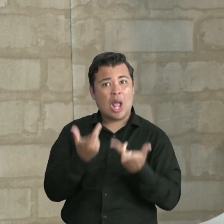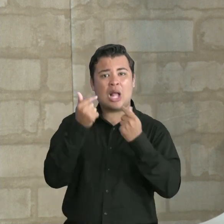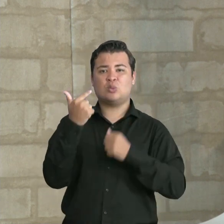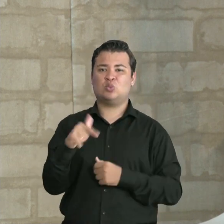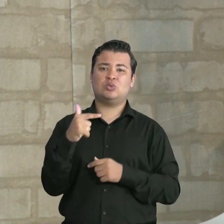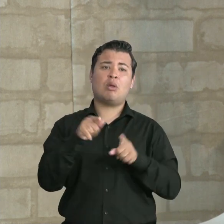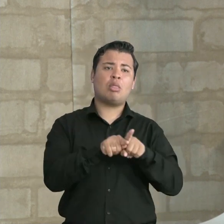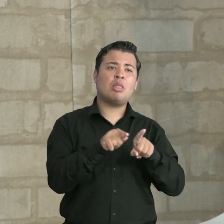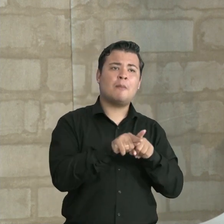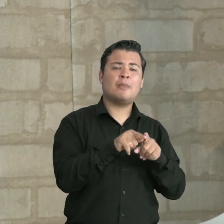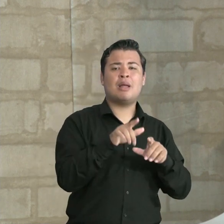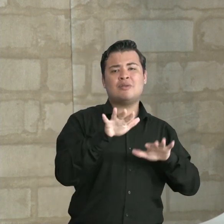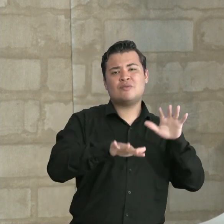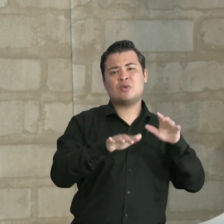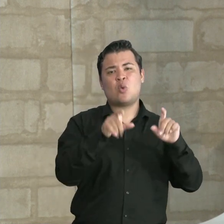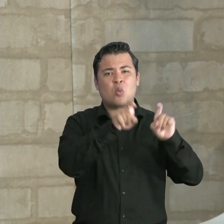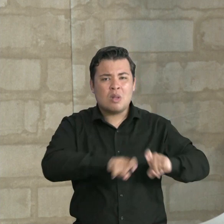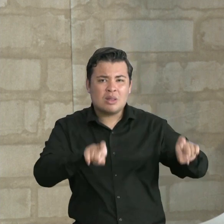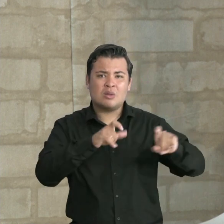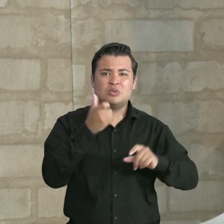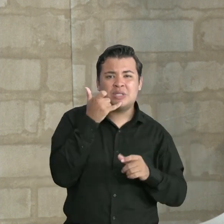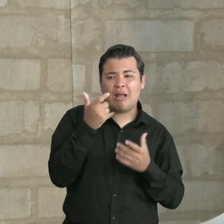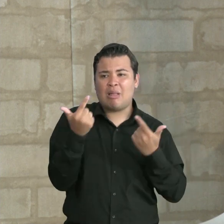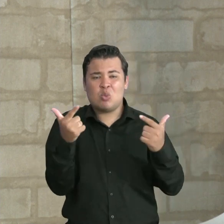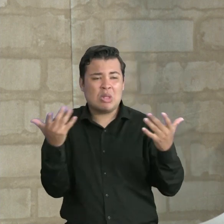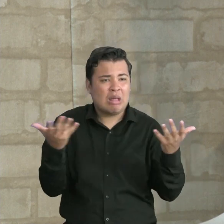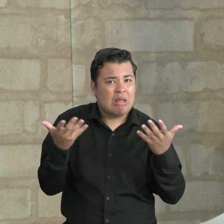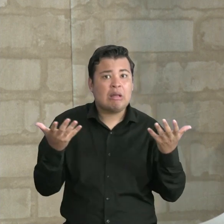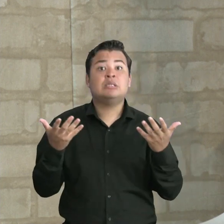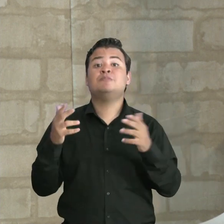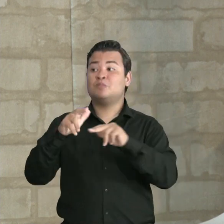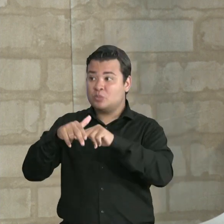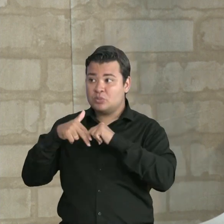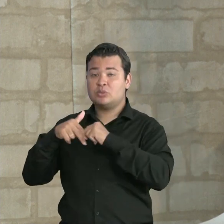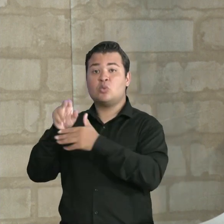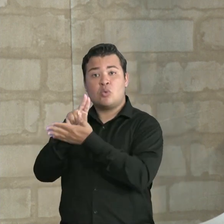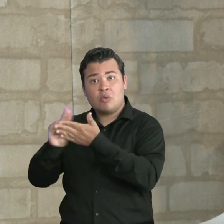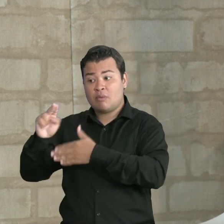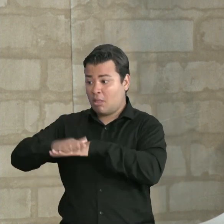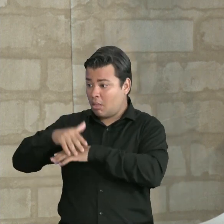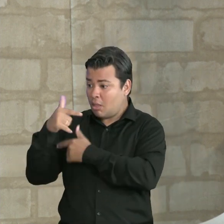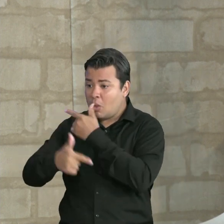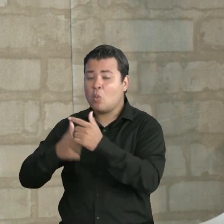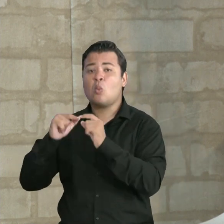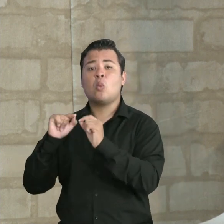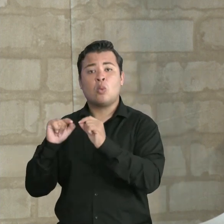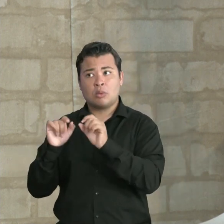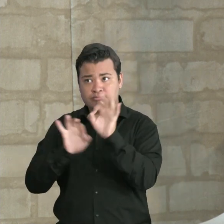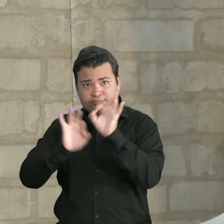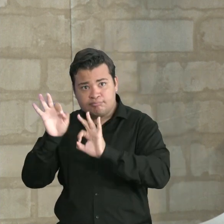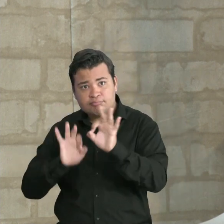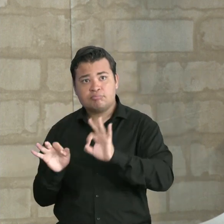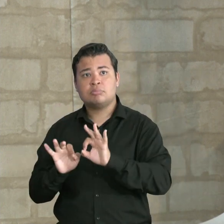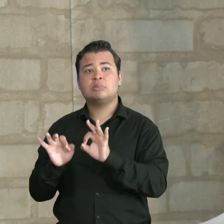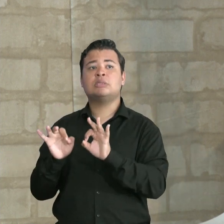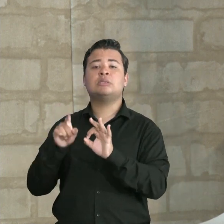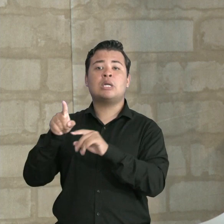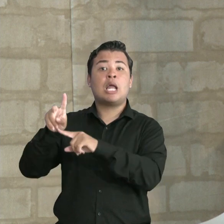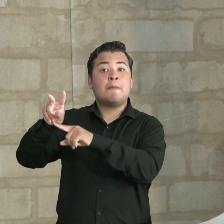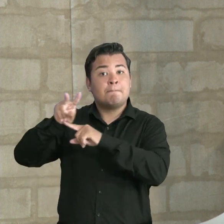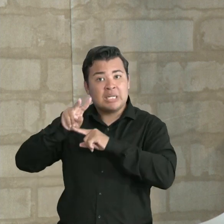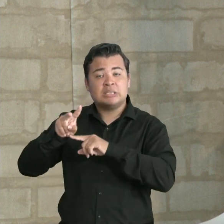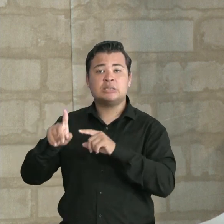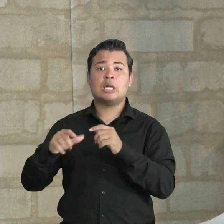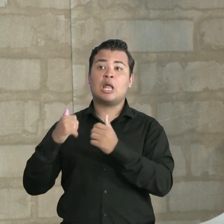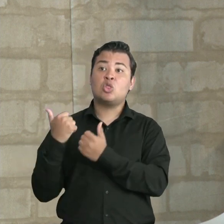de equipamentos. Tanto é que a própria universidade teve que se mobilizar nesse sentido para conseguir emprestar,